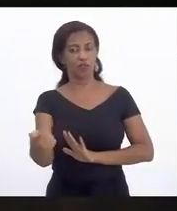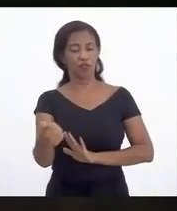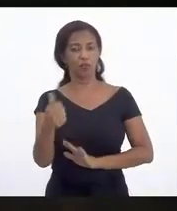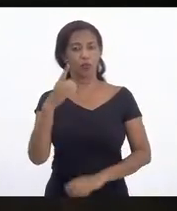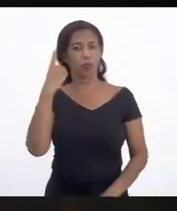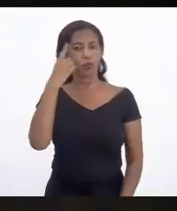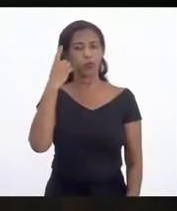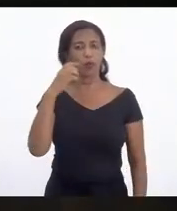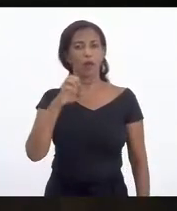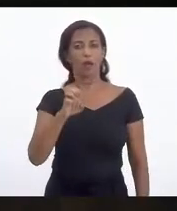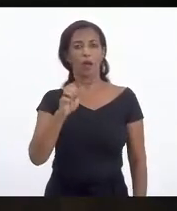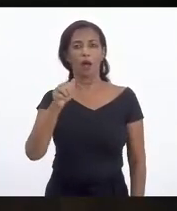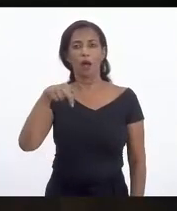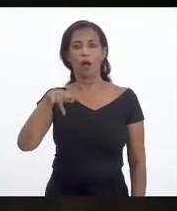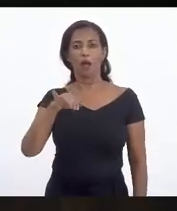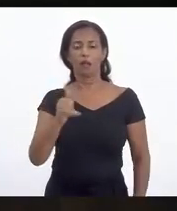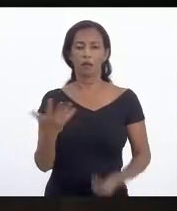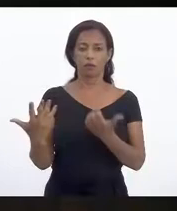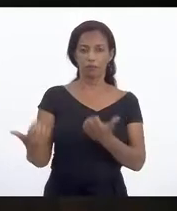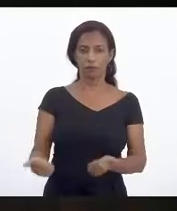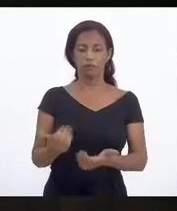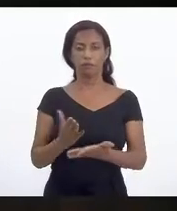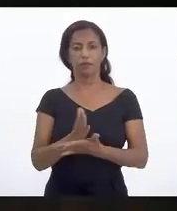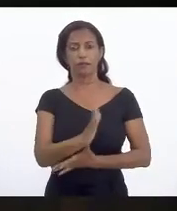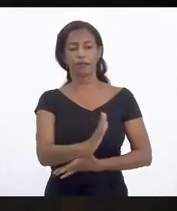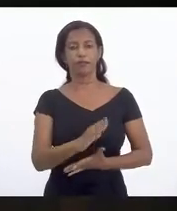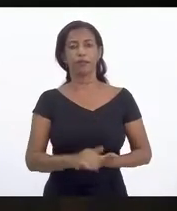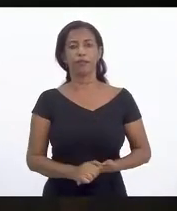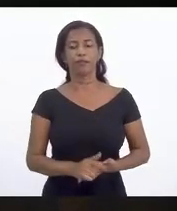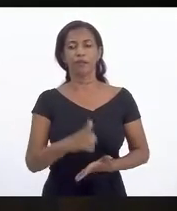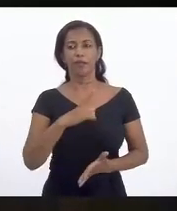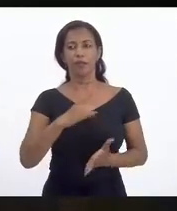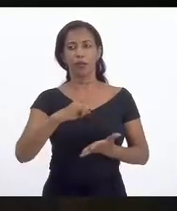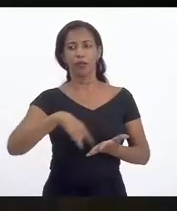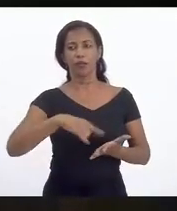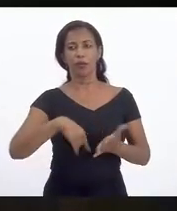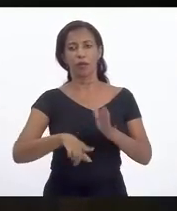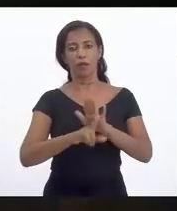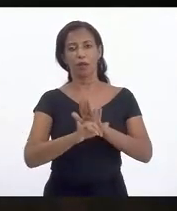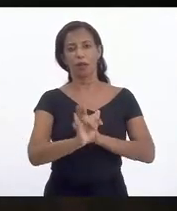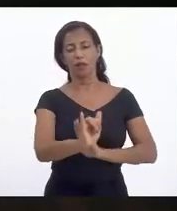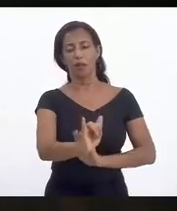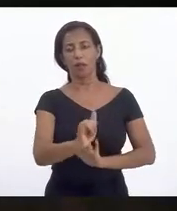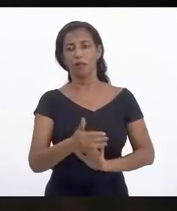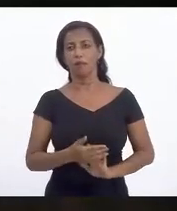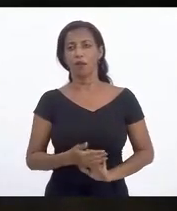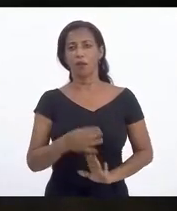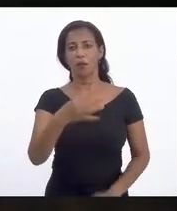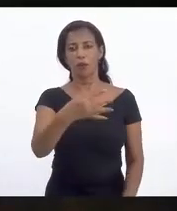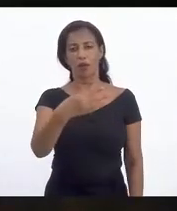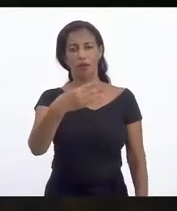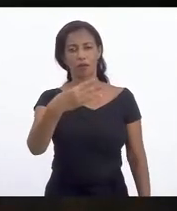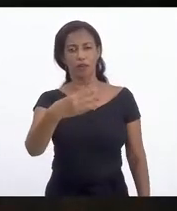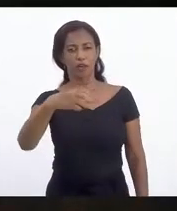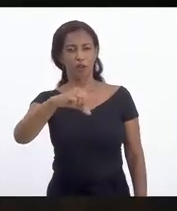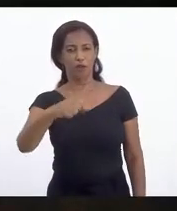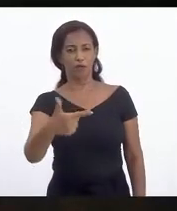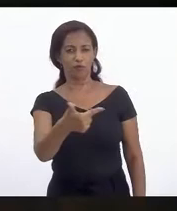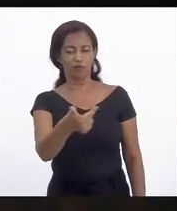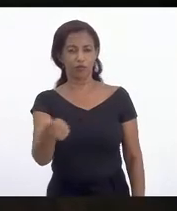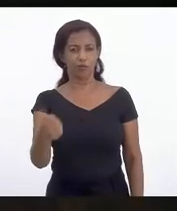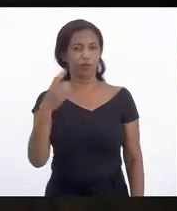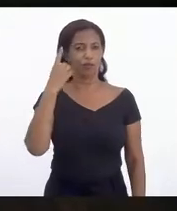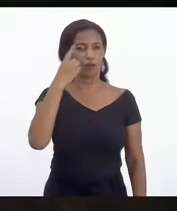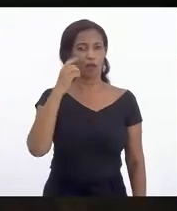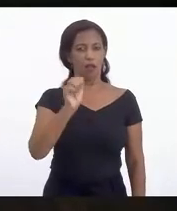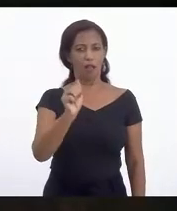4730/2021, do deputado Anderson Moraes. Os senhores que aprovam permaneçam como estão, aprovado. Há sobre a mesa, inclusão na ordem do dia, o projeto 4391/2021, do